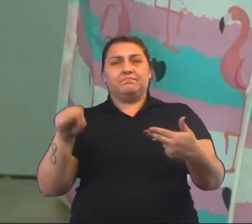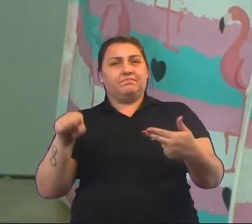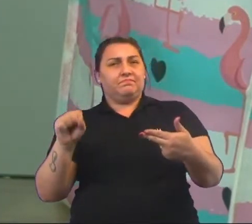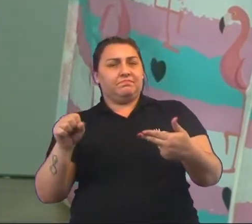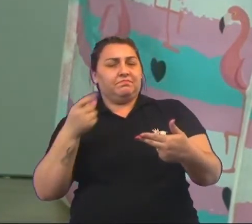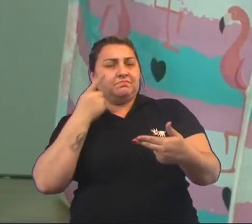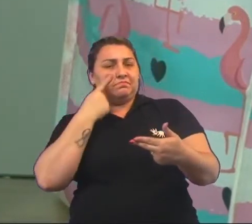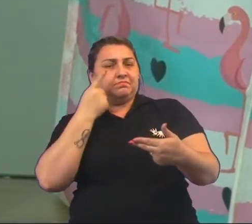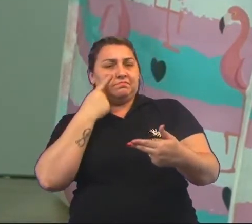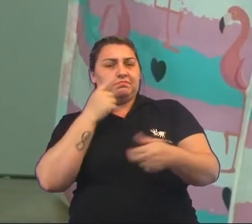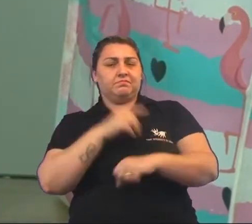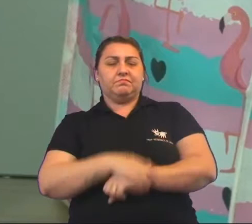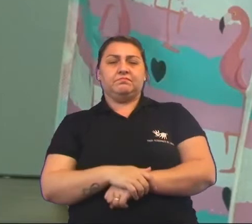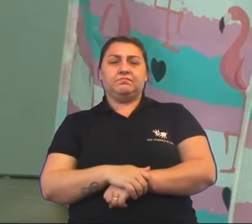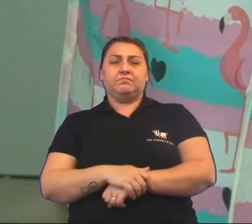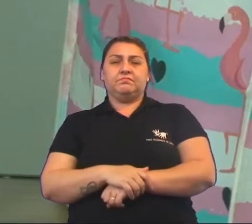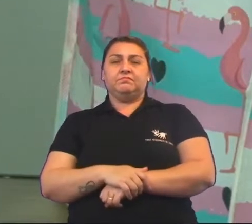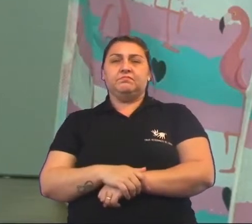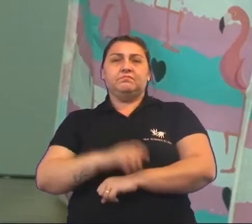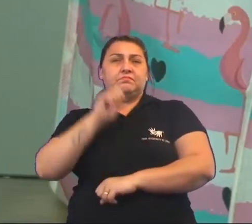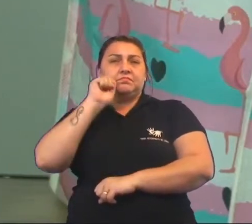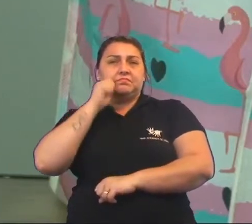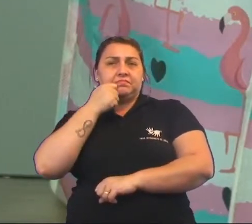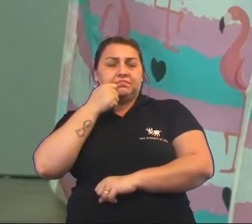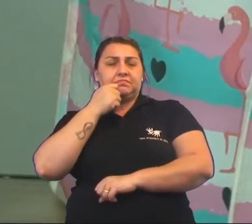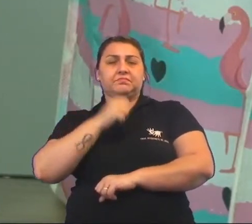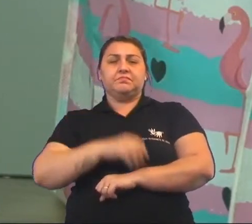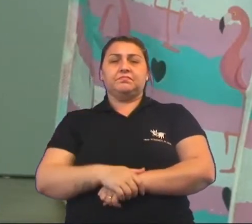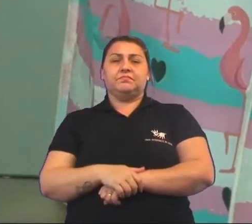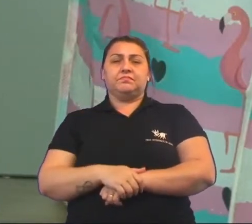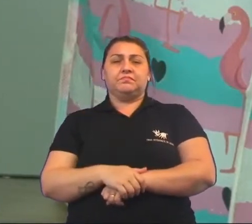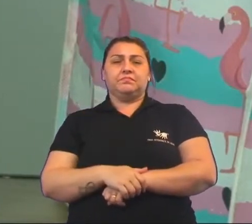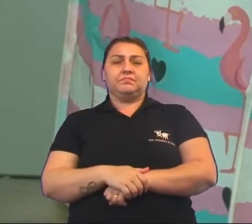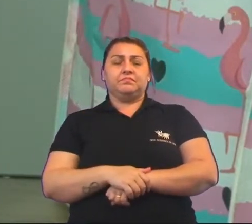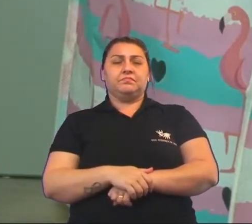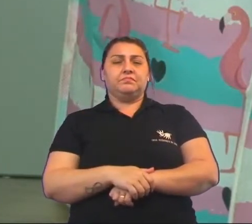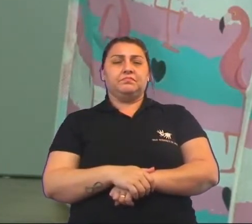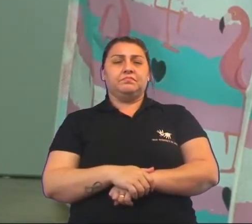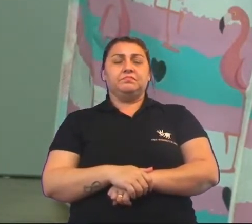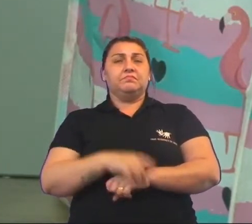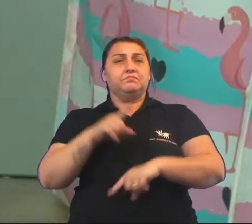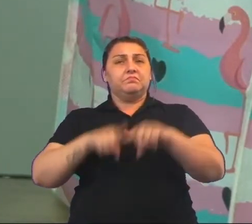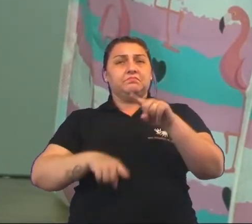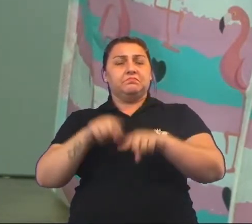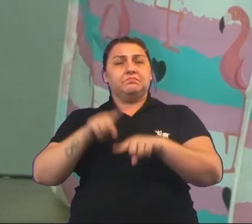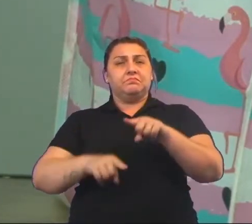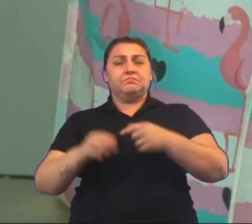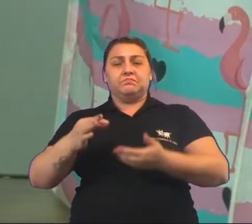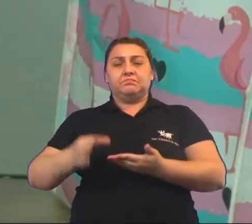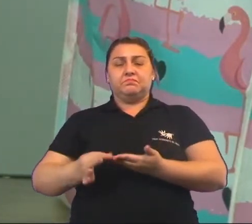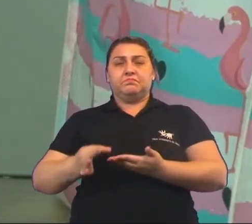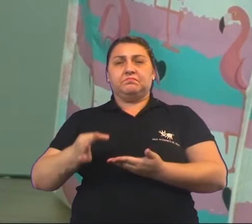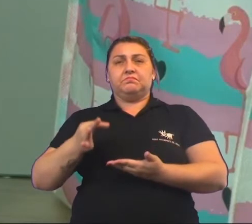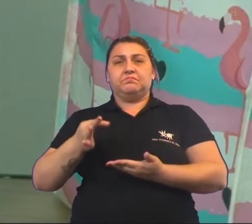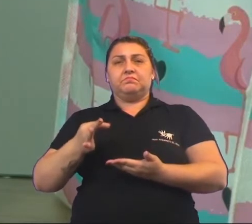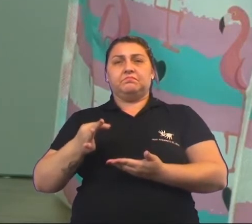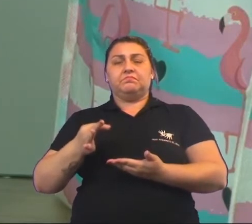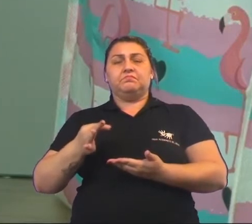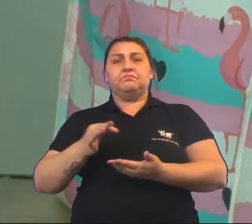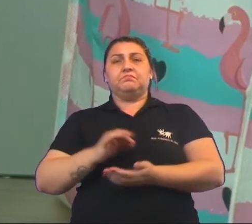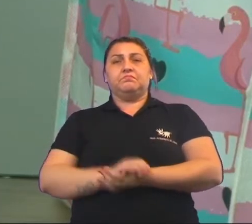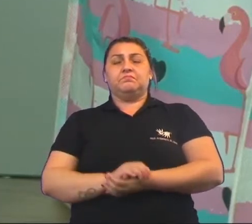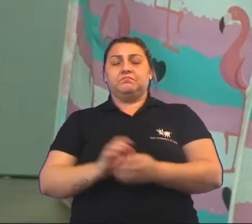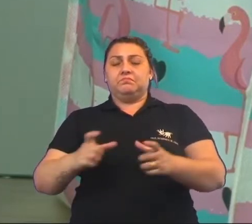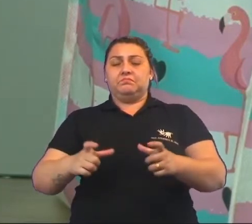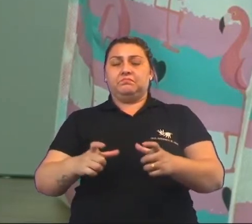vamos observar o formato do pão. Vamos observar aqui os utensílios, como a xícara, o pires,